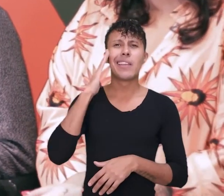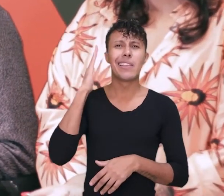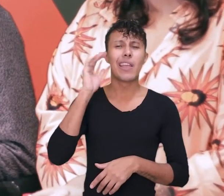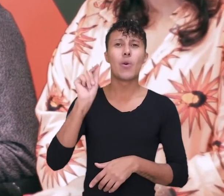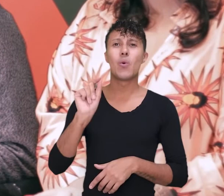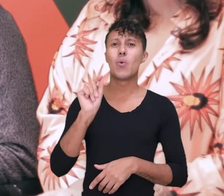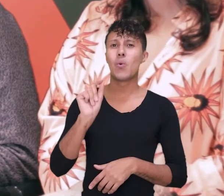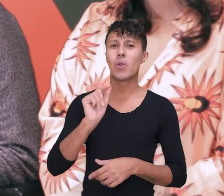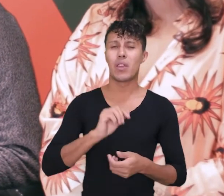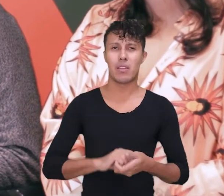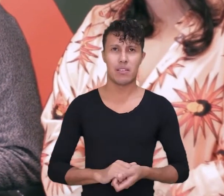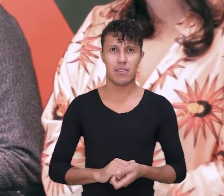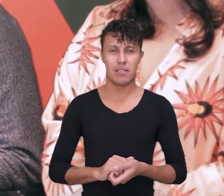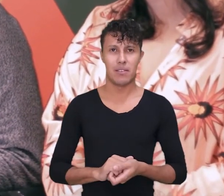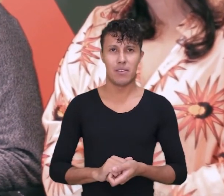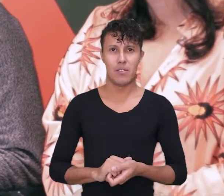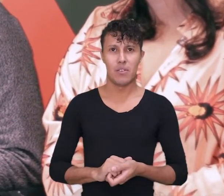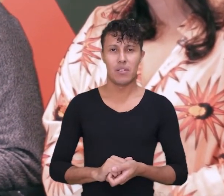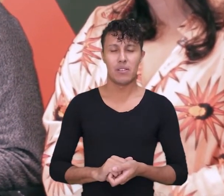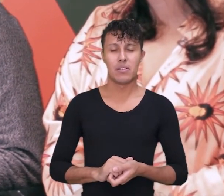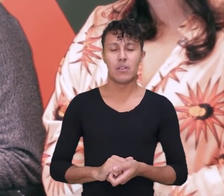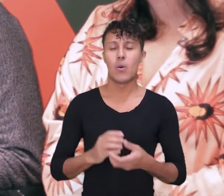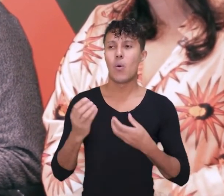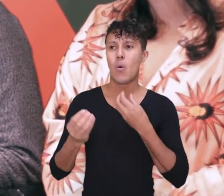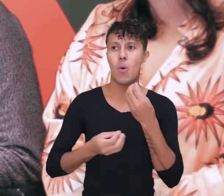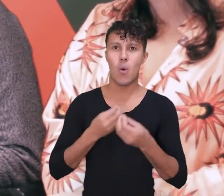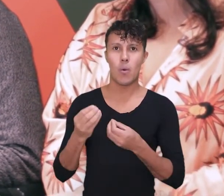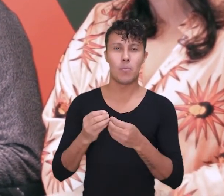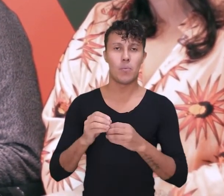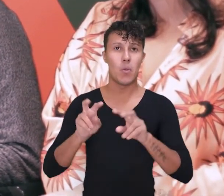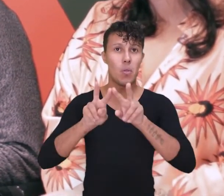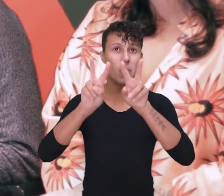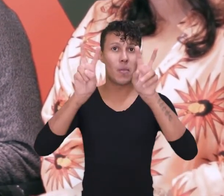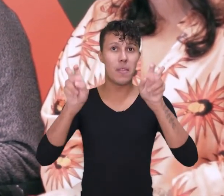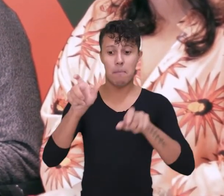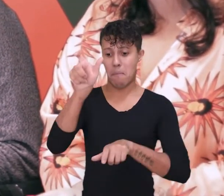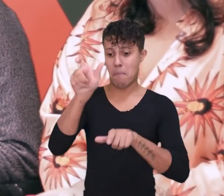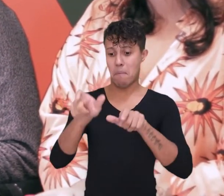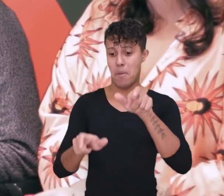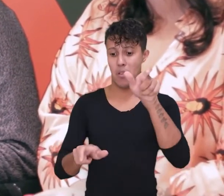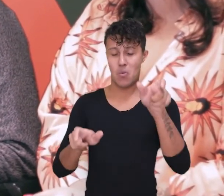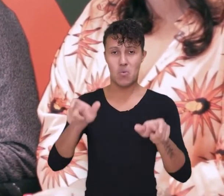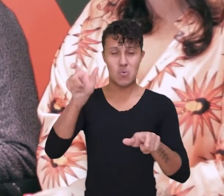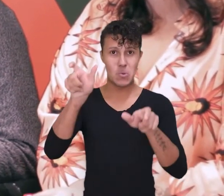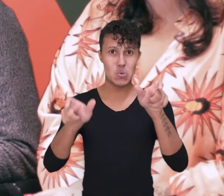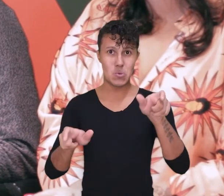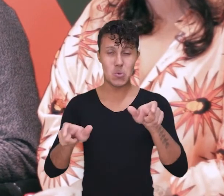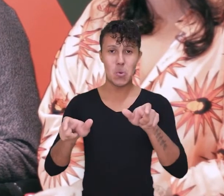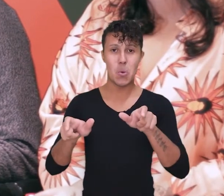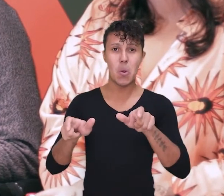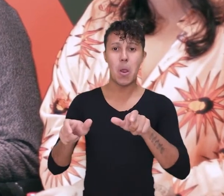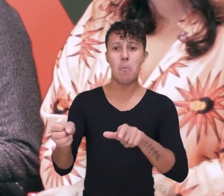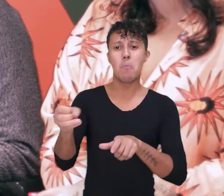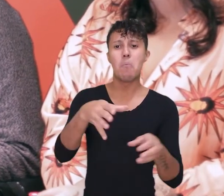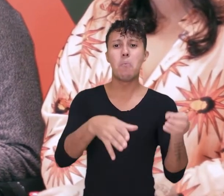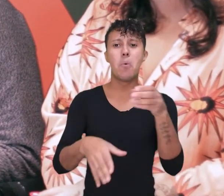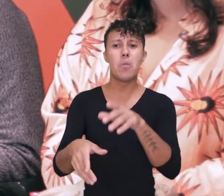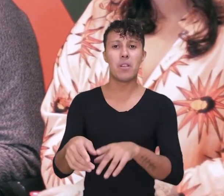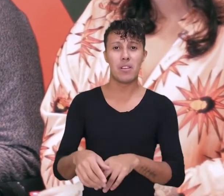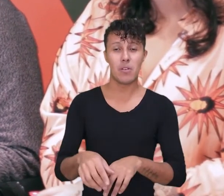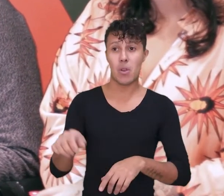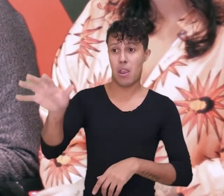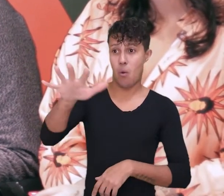o que vocês entendem sobre o modernista, se o que faz o modernista é